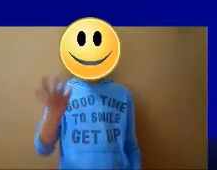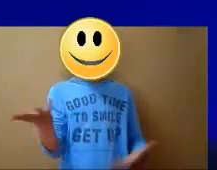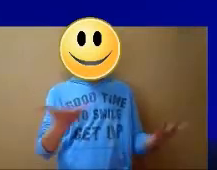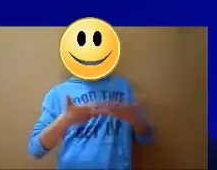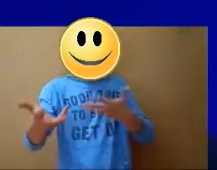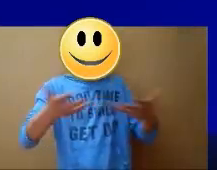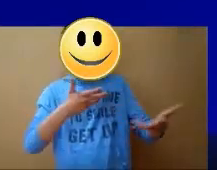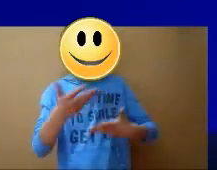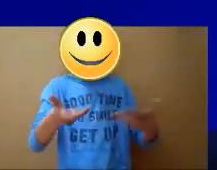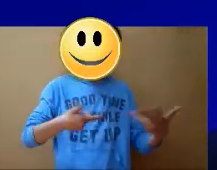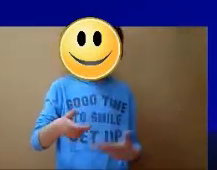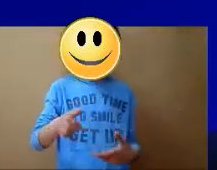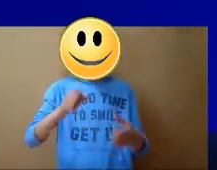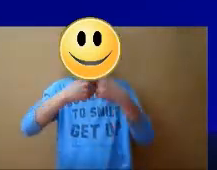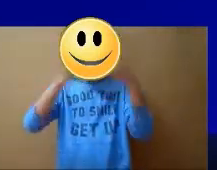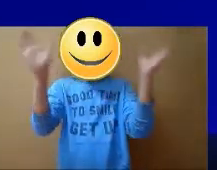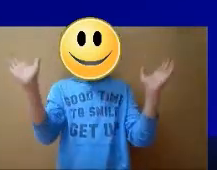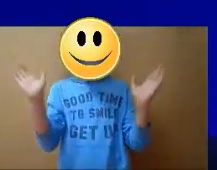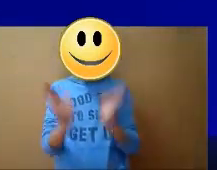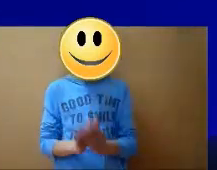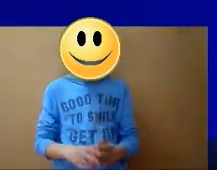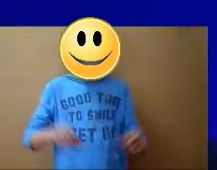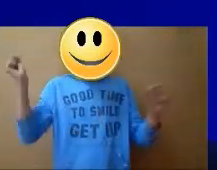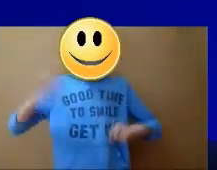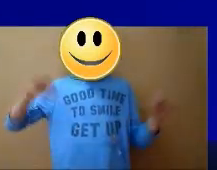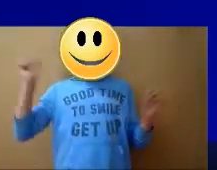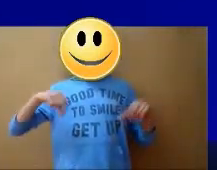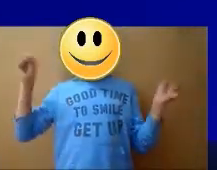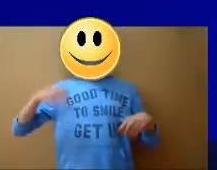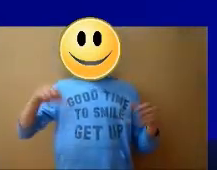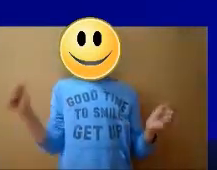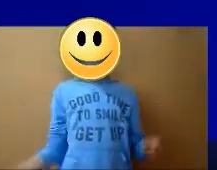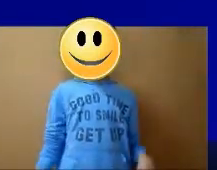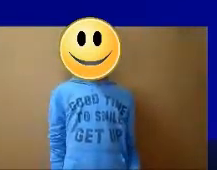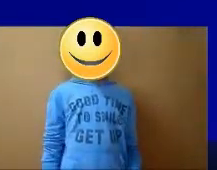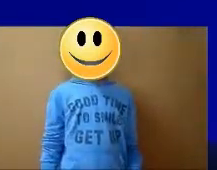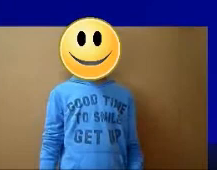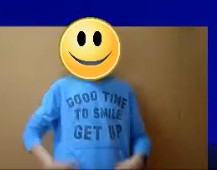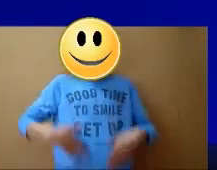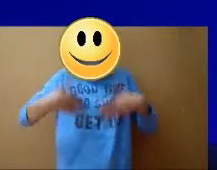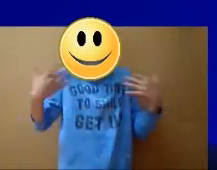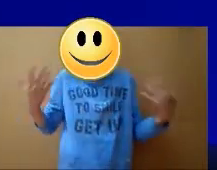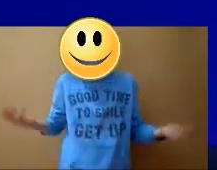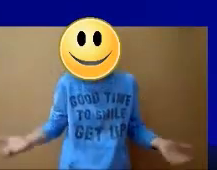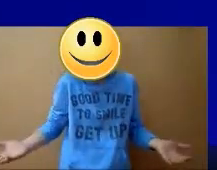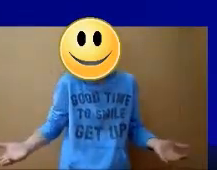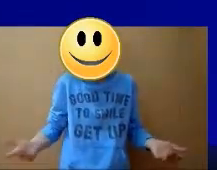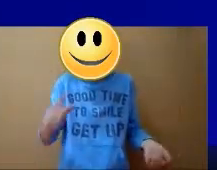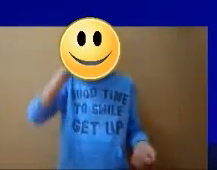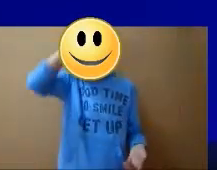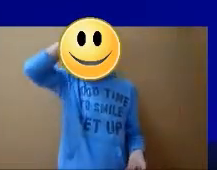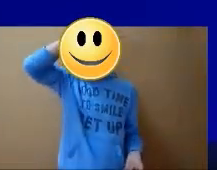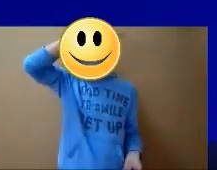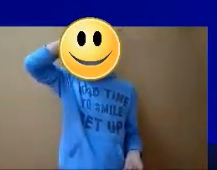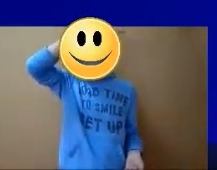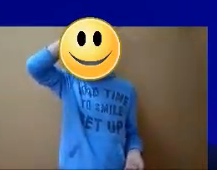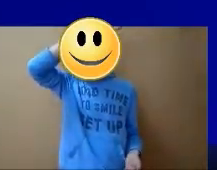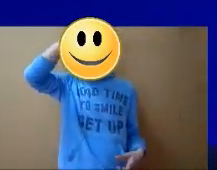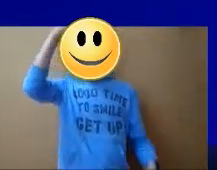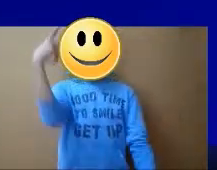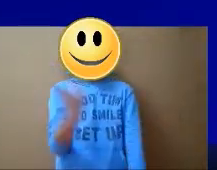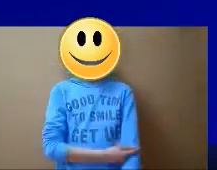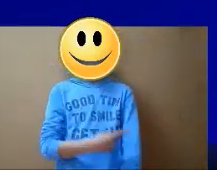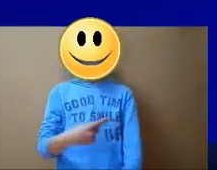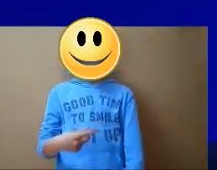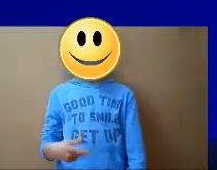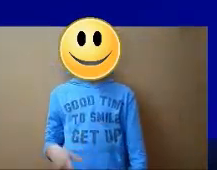Depois de um longo debate, todos concordaram com esta arriscada ideia. Então envenenaram